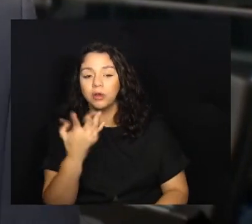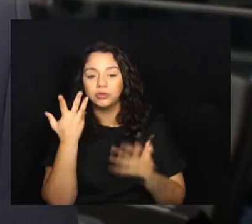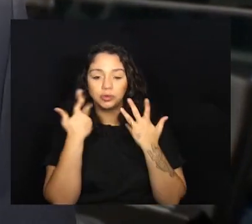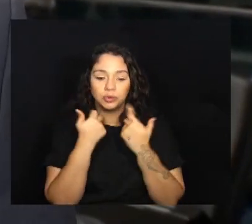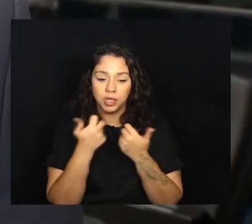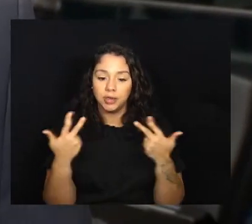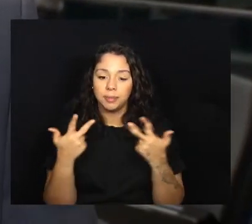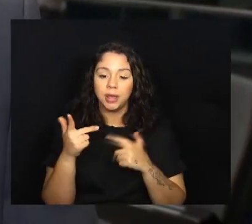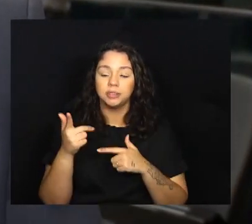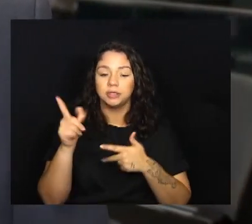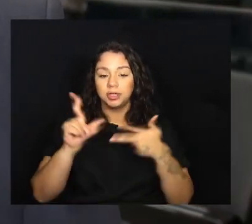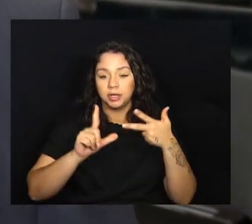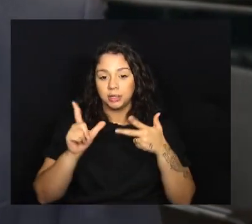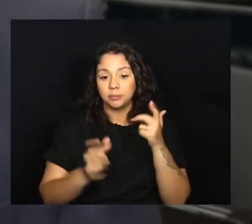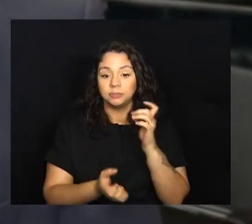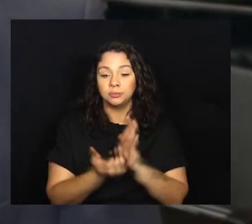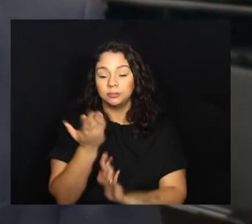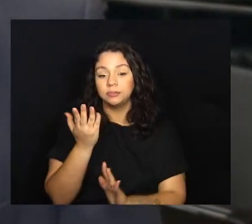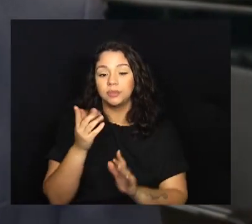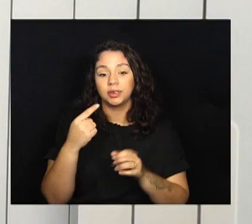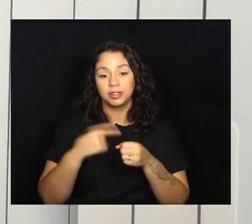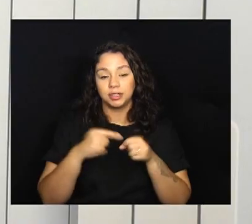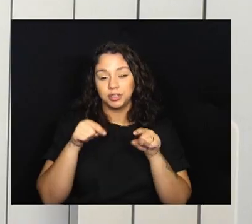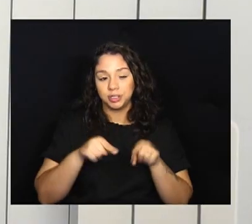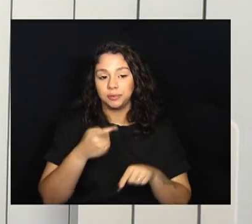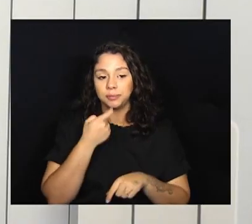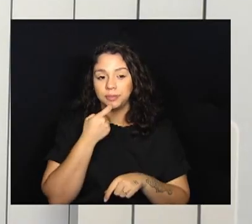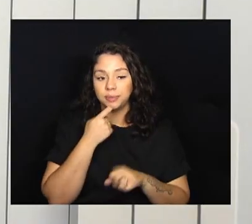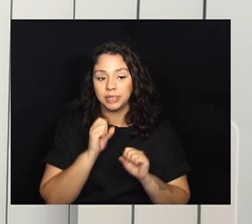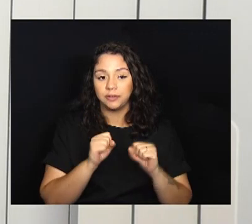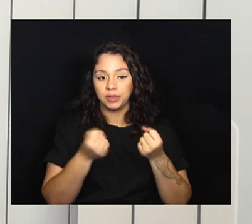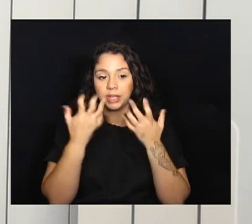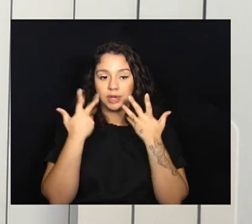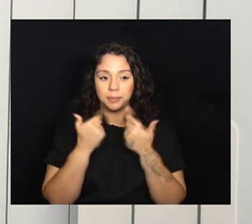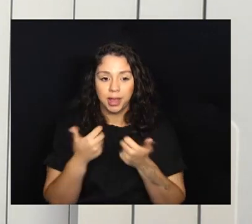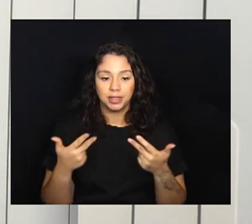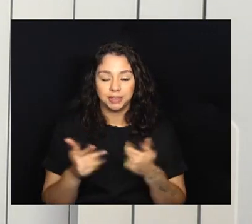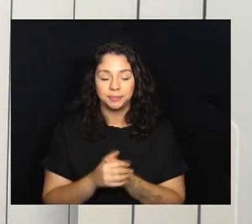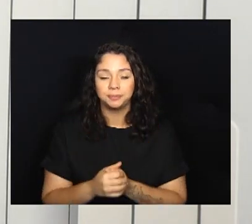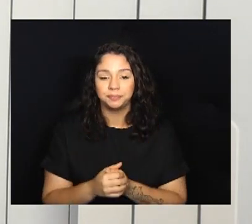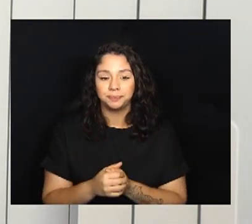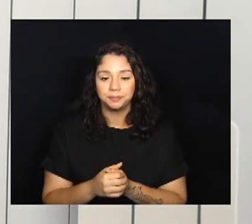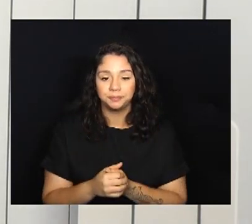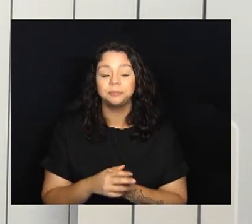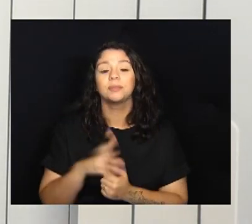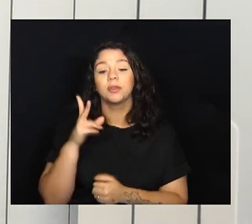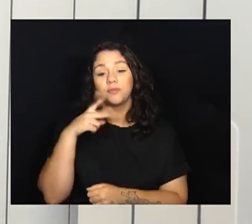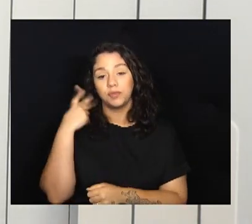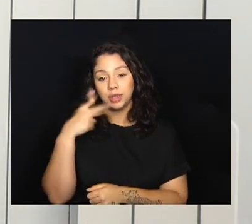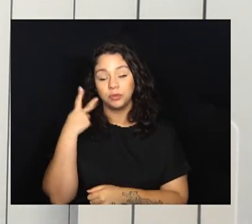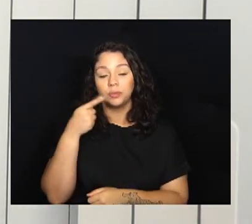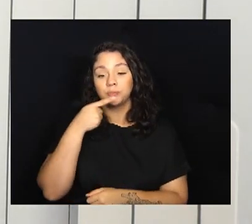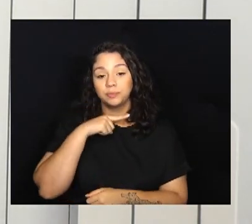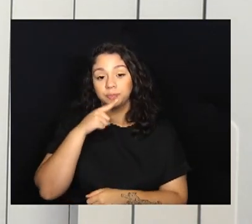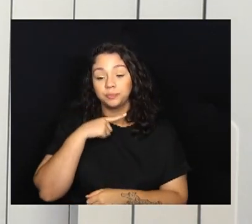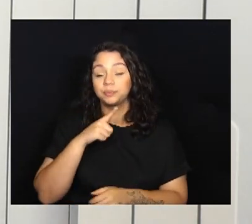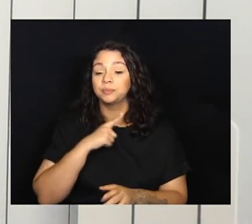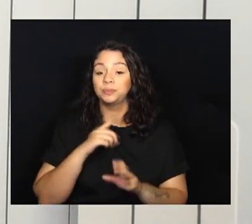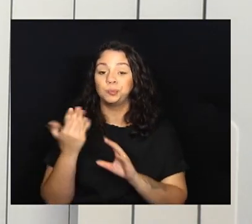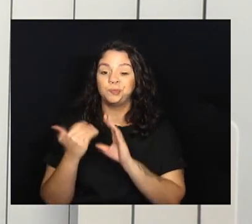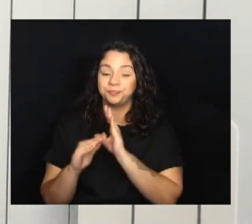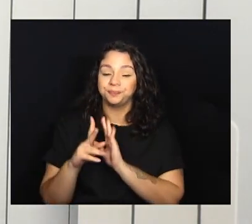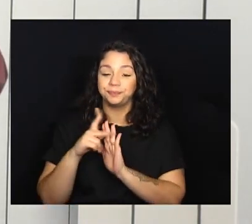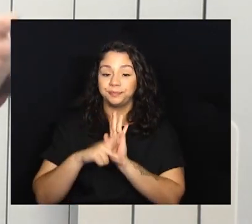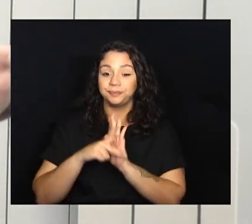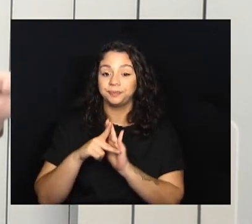para defender os pets na cidade de Campinas. O vereador Eduardo Magoga protocolou um projeto que